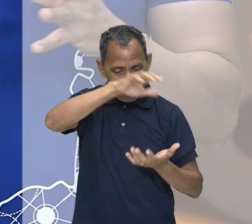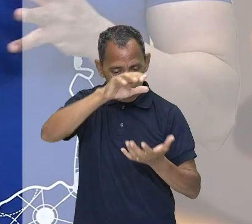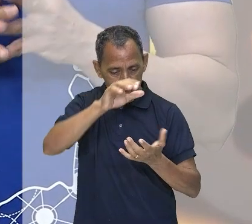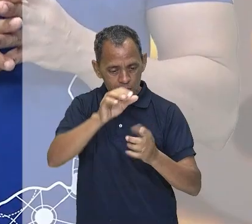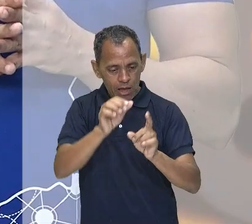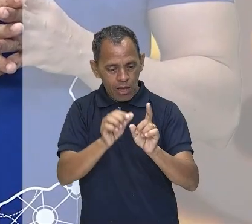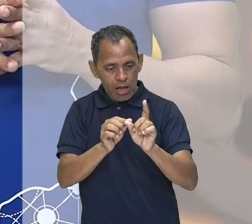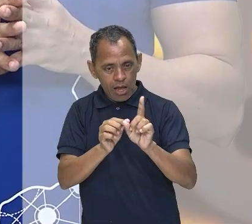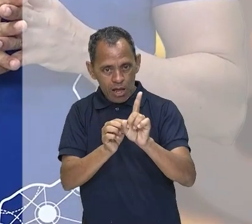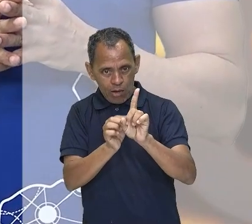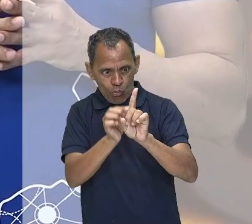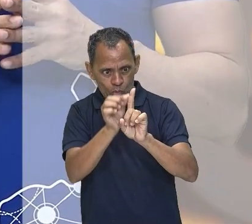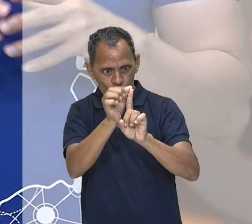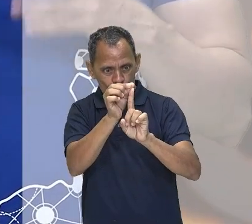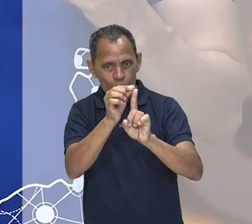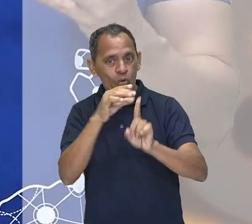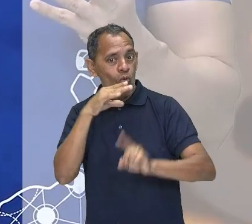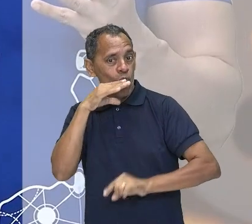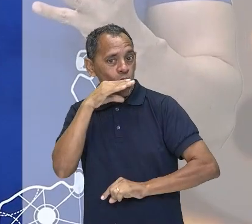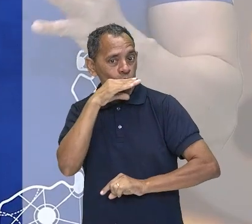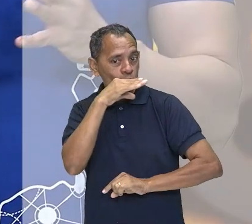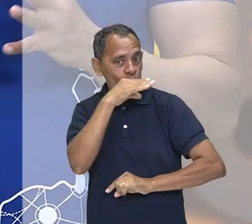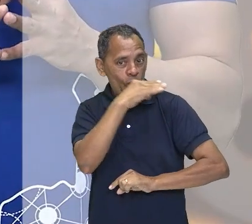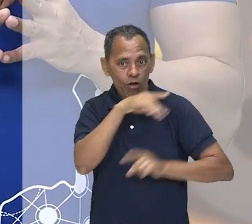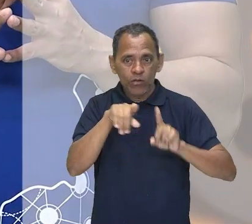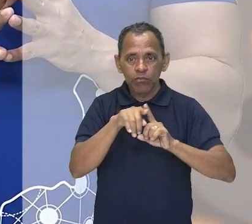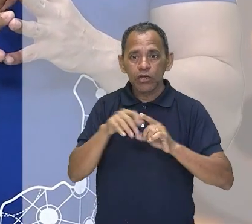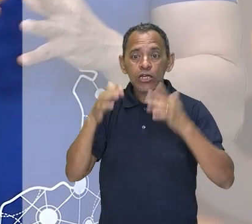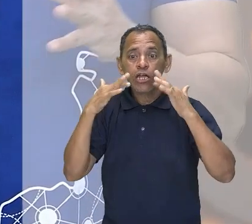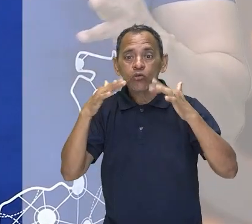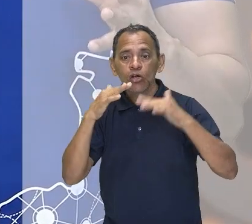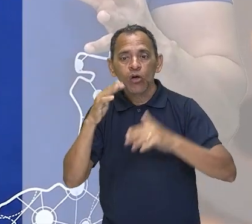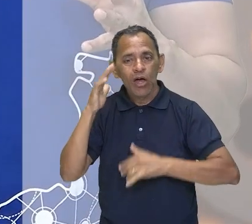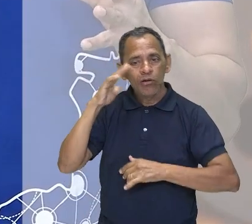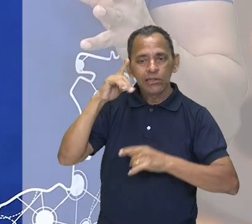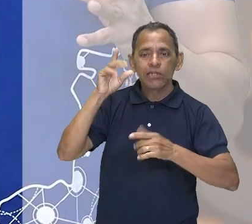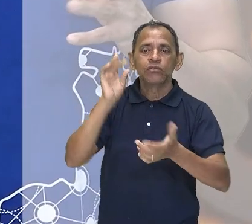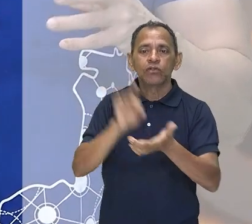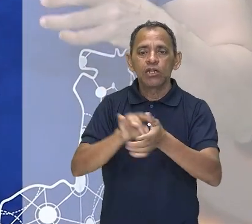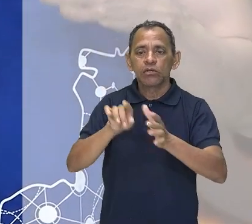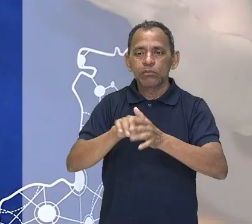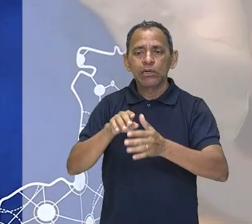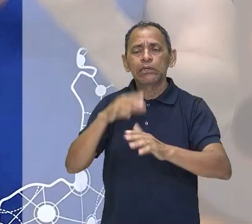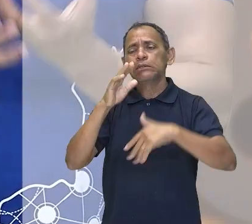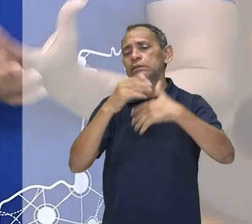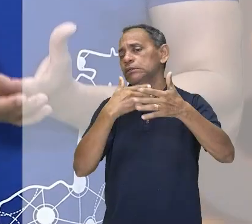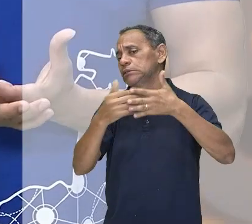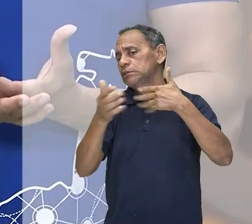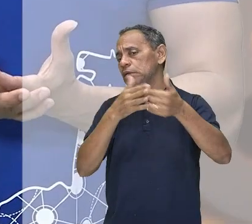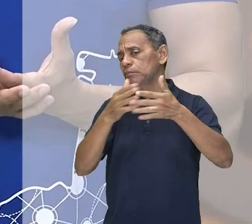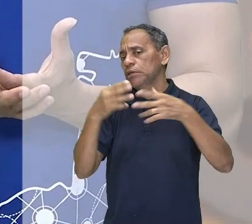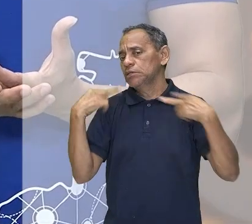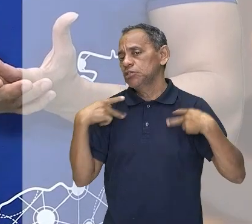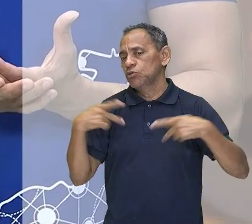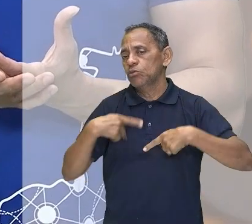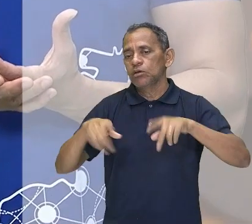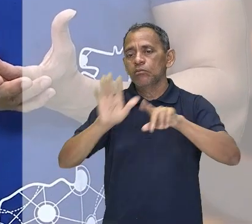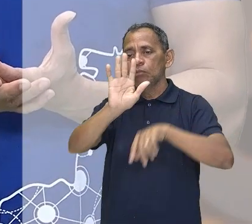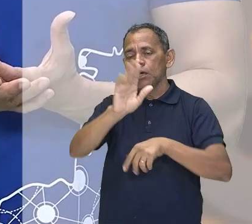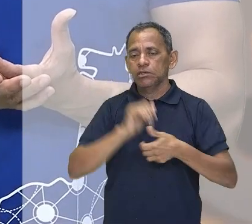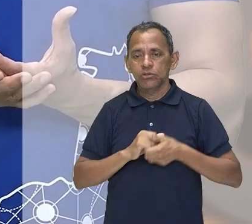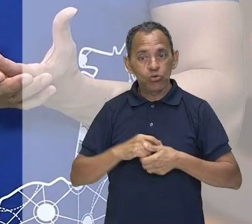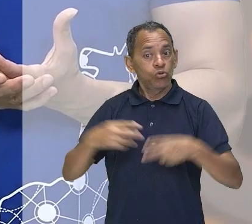ele é um fenômeno natural. Portanto, ele acontece independentemente da ação humana, mas o homem ele tem intensificado